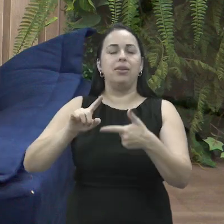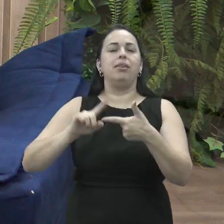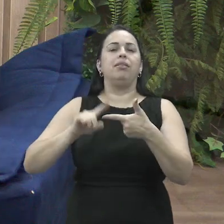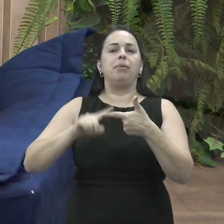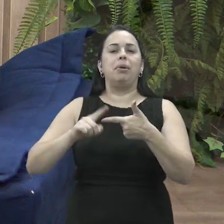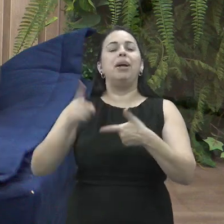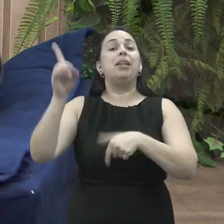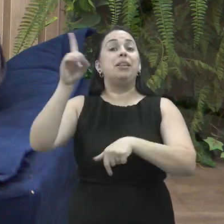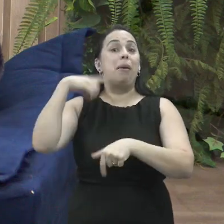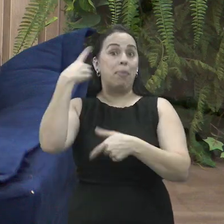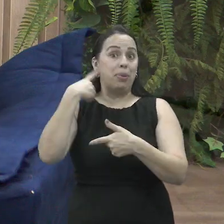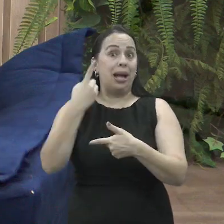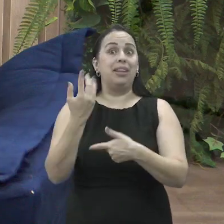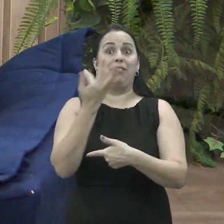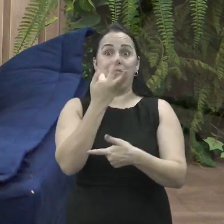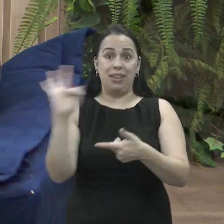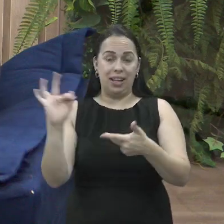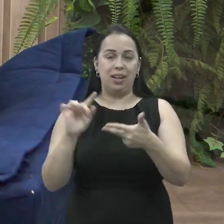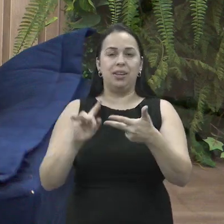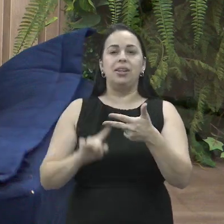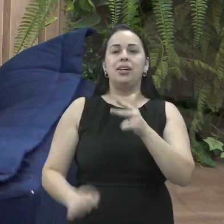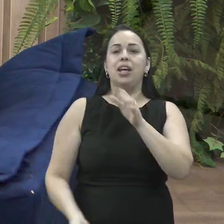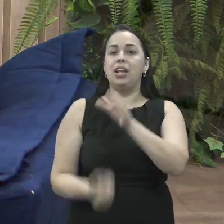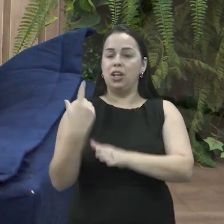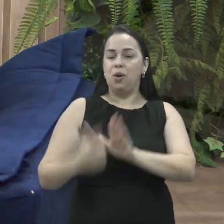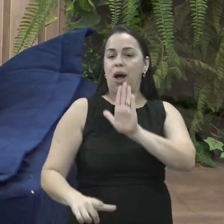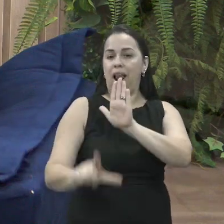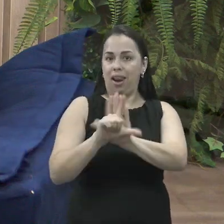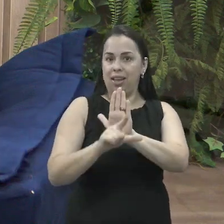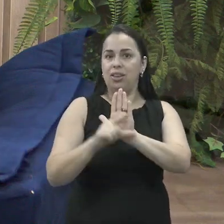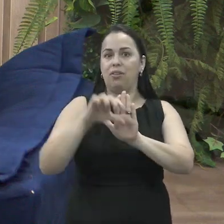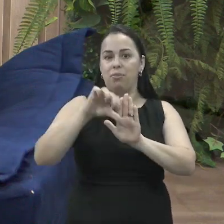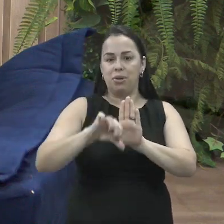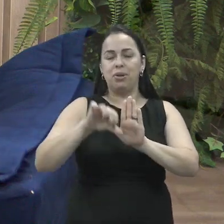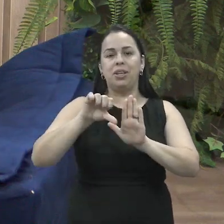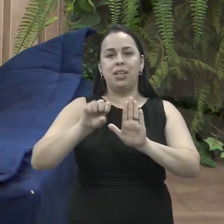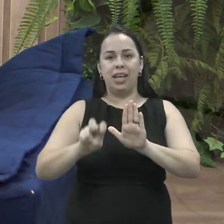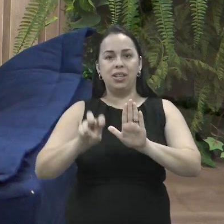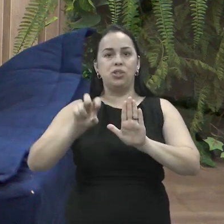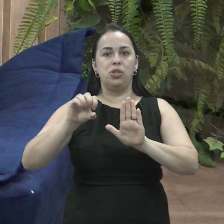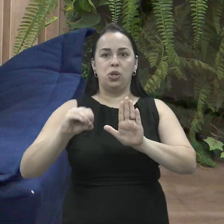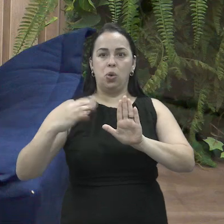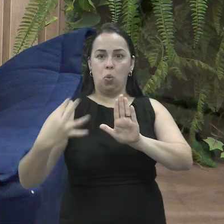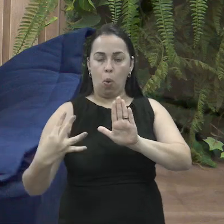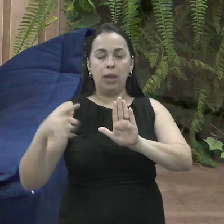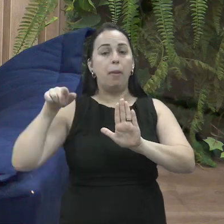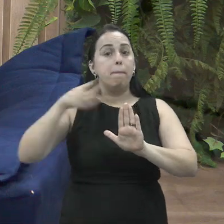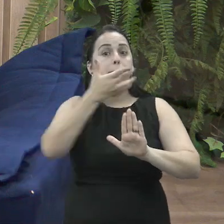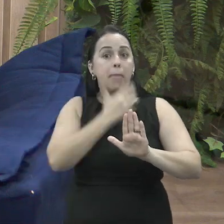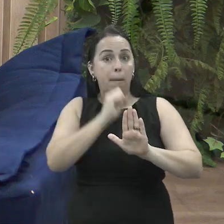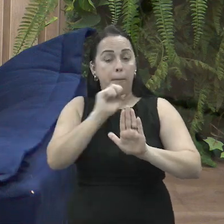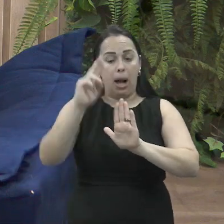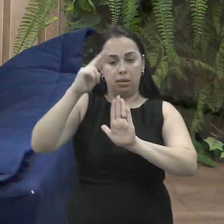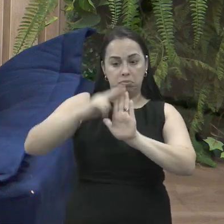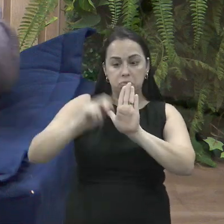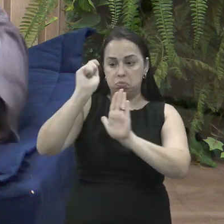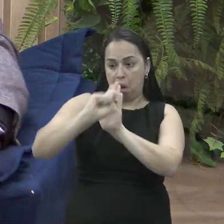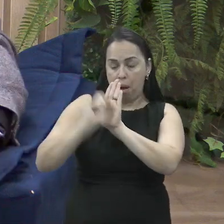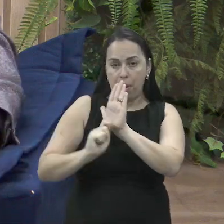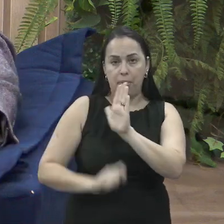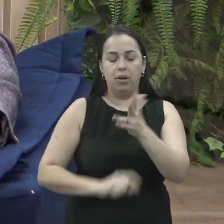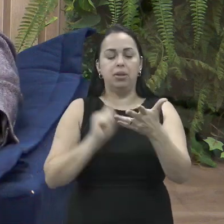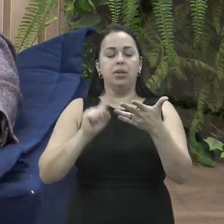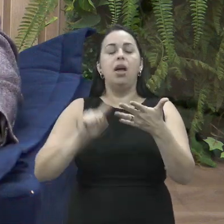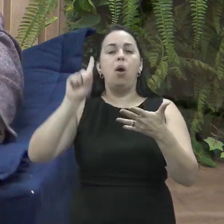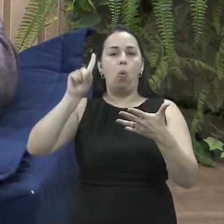Assembleia Legislativa, deputado federal, relator da lei eleitoral, a lei 9.504 de 97, que nós obedecemos hoje, foi relatada pelo meu pai